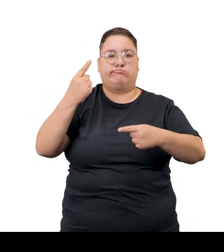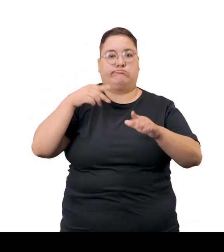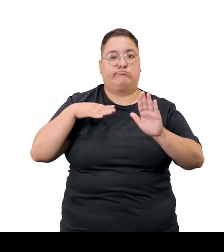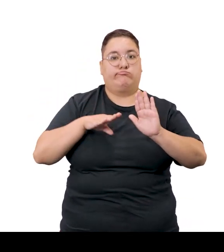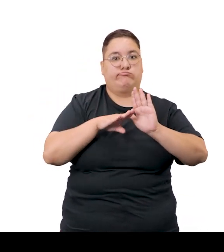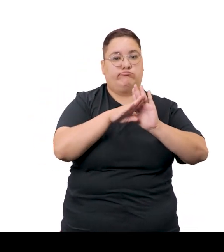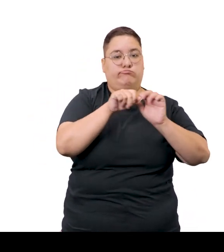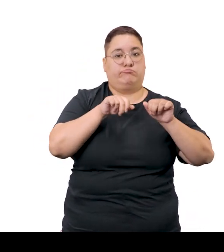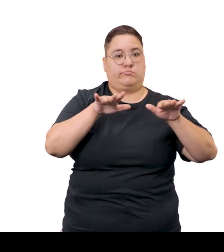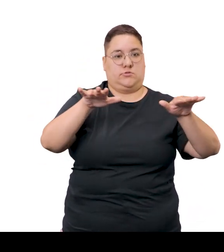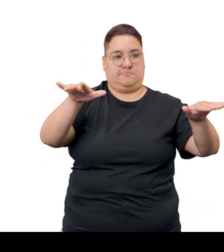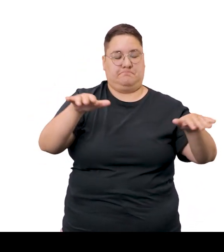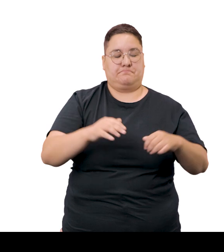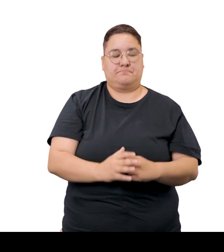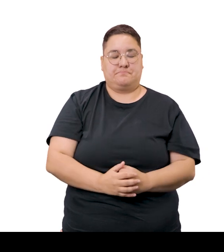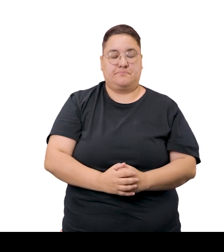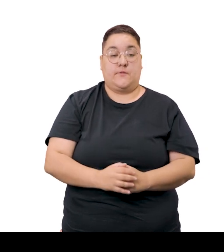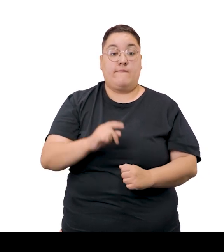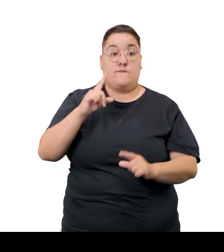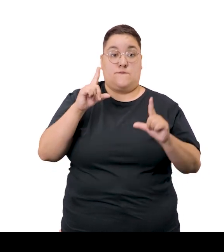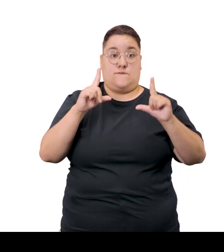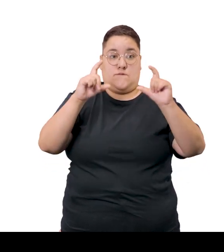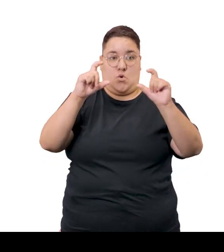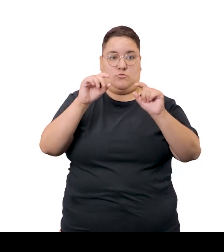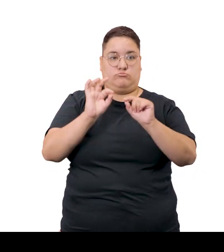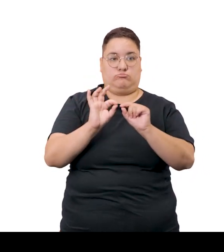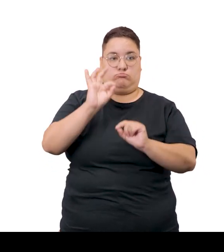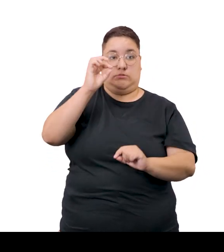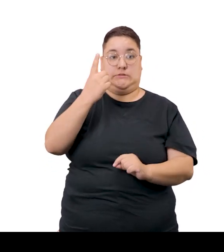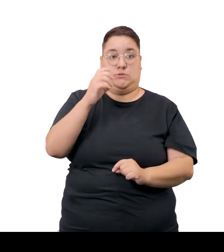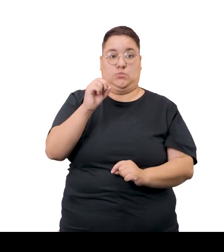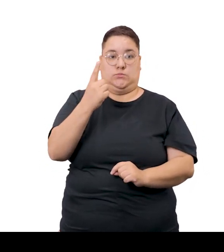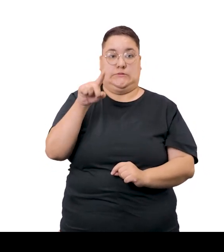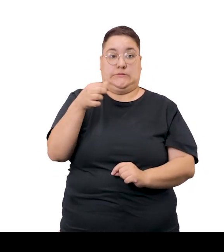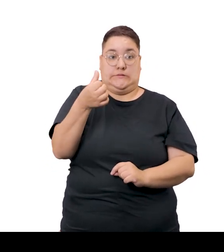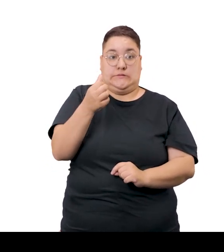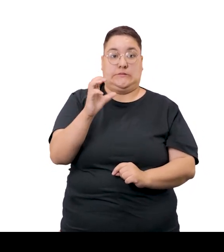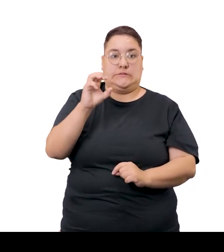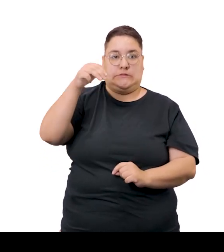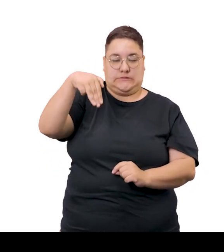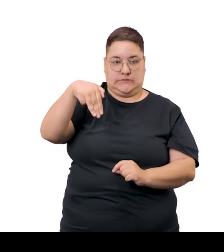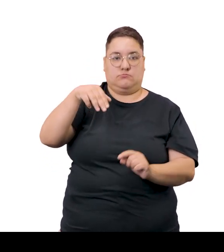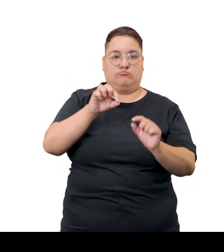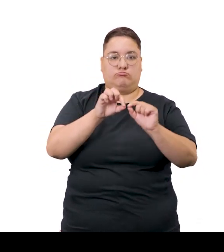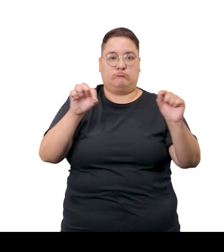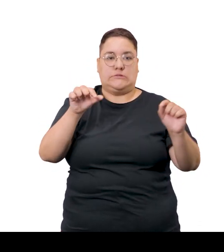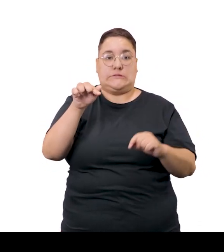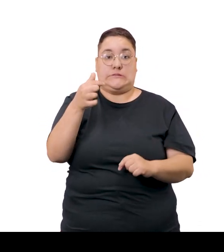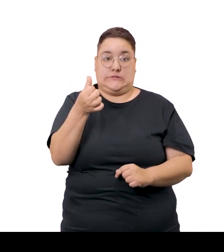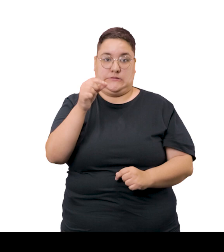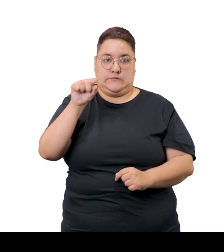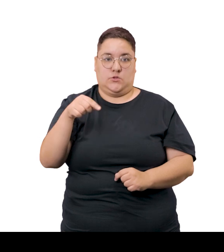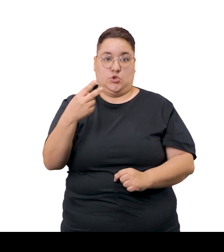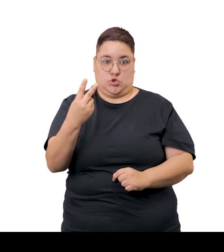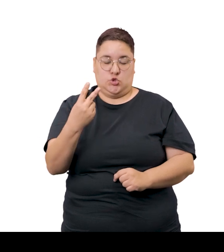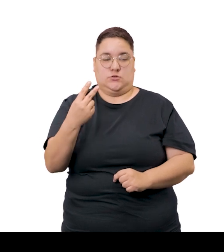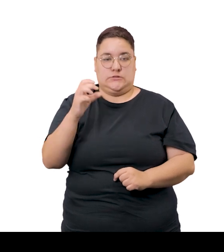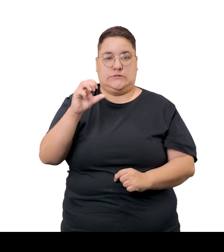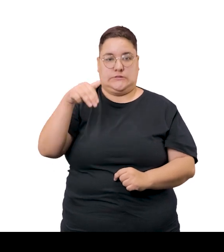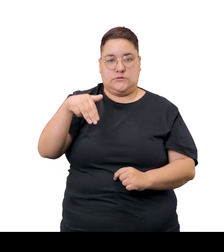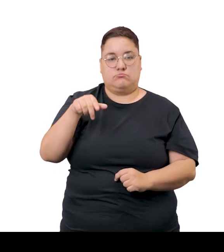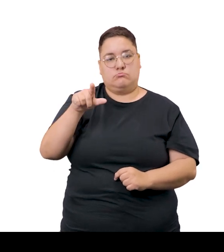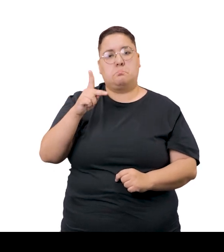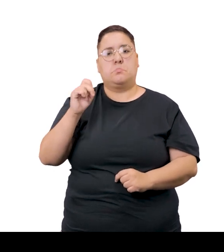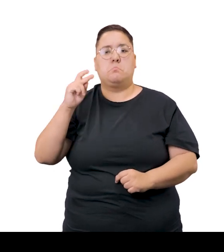Na foto com 101,6 centímetros de altura por 76,2 de largura, Pigpen